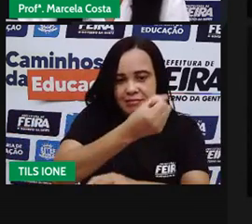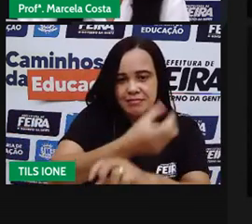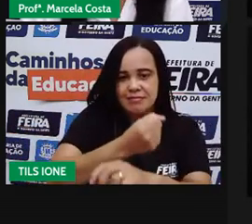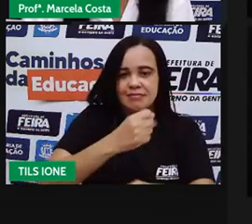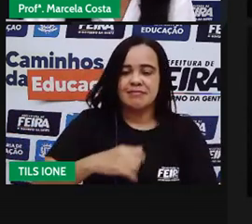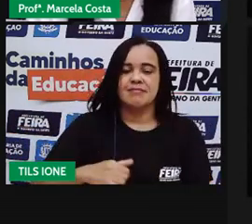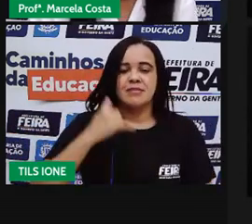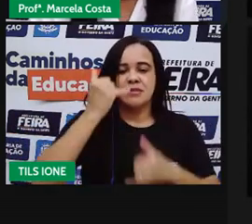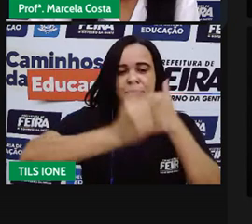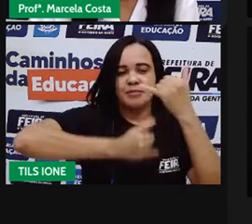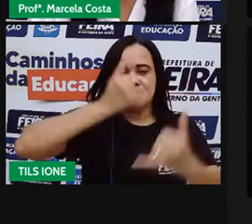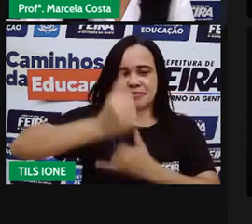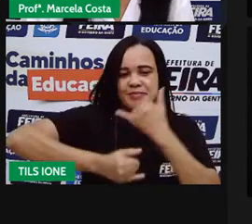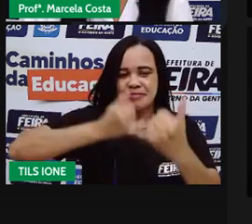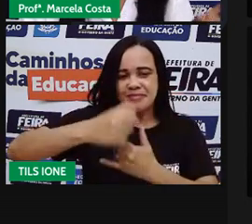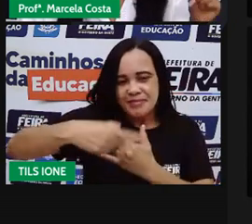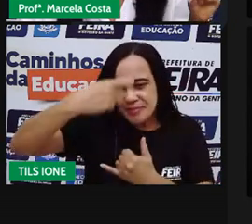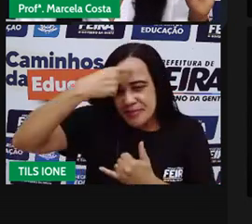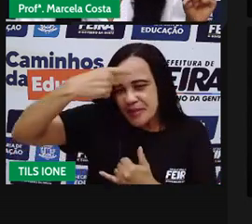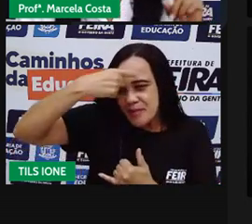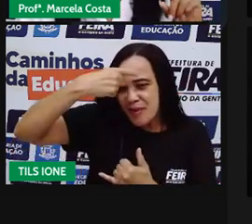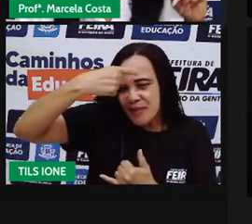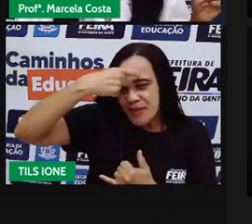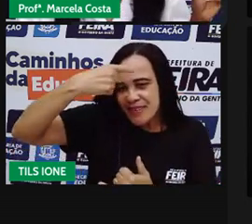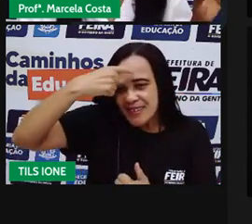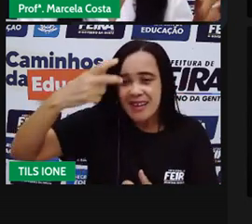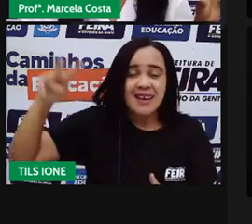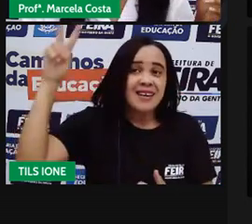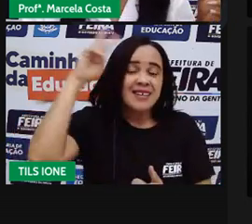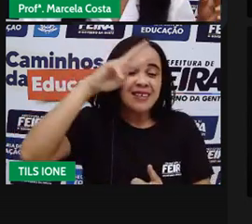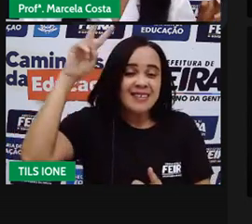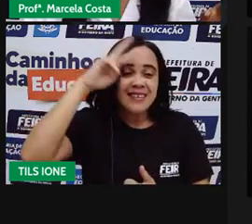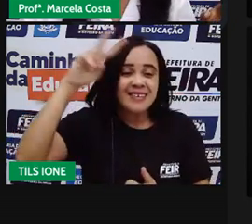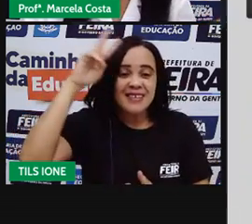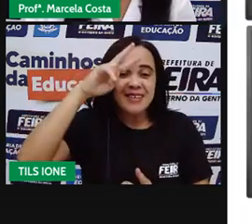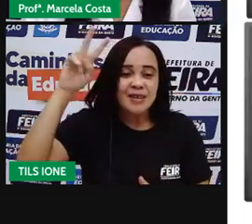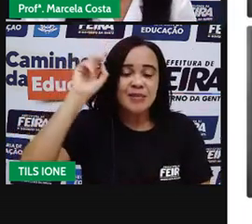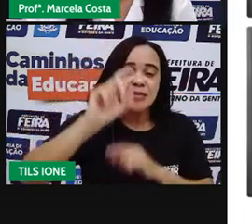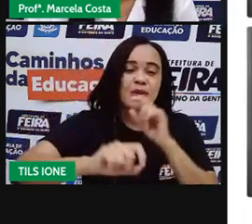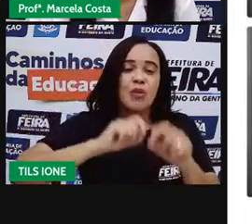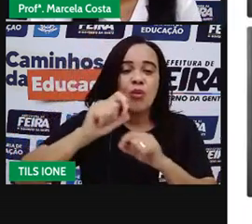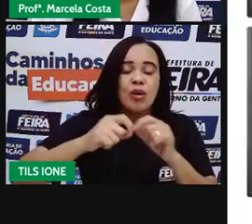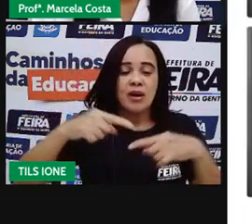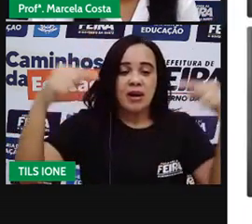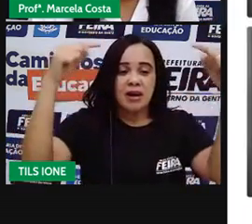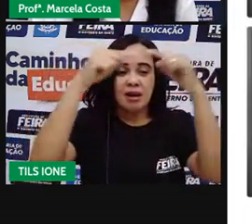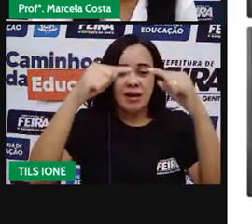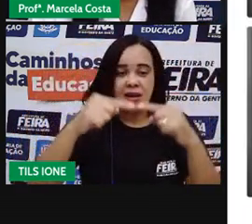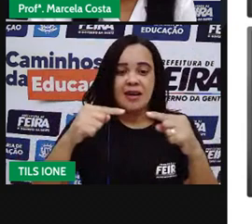Jogo da memória. Lembre-se que você tem que encontrar os pares.